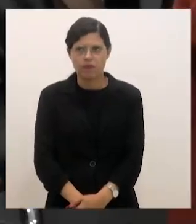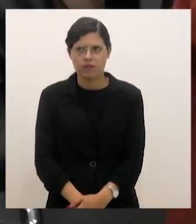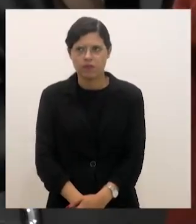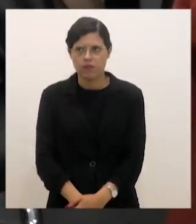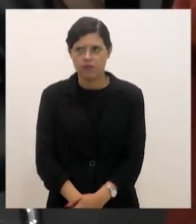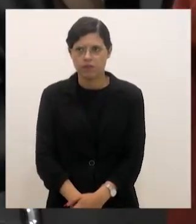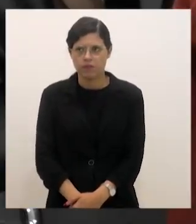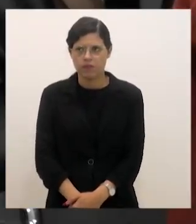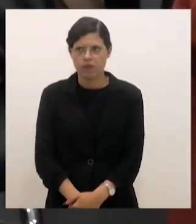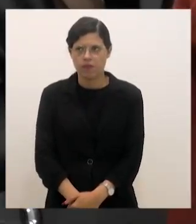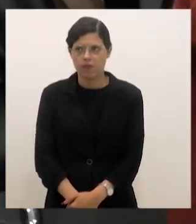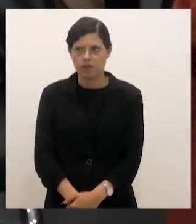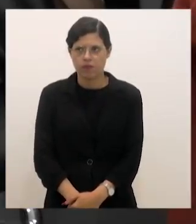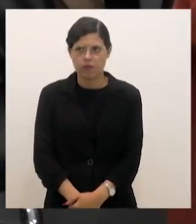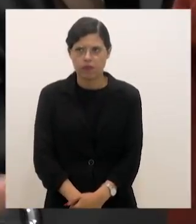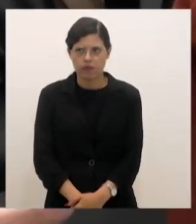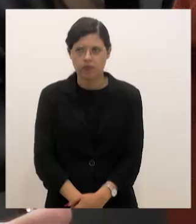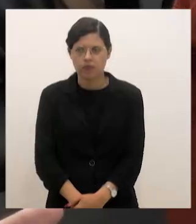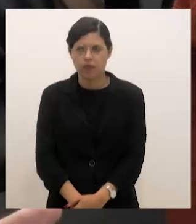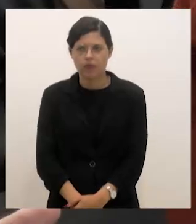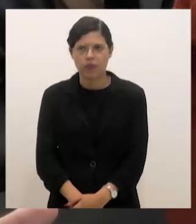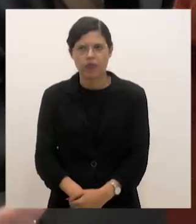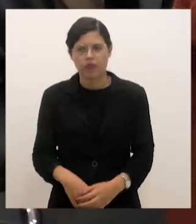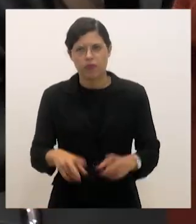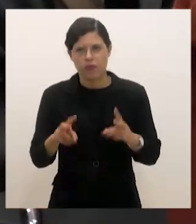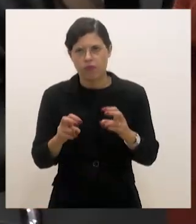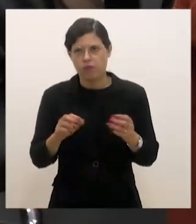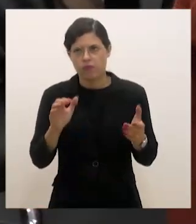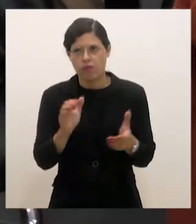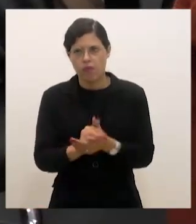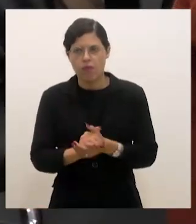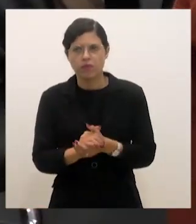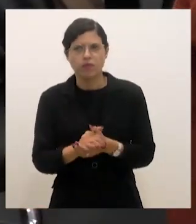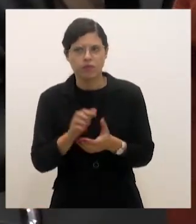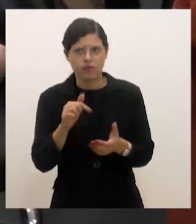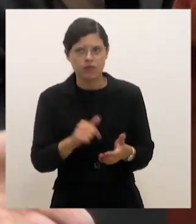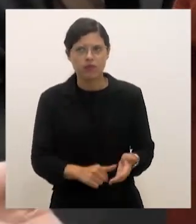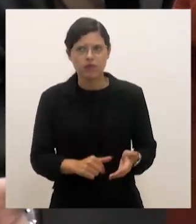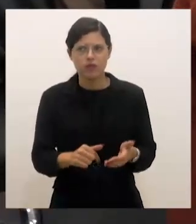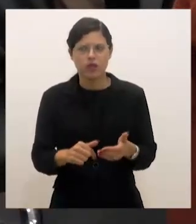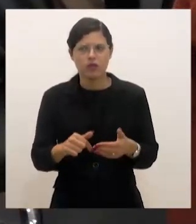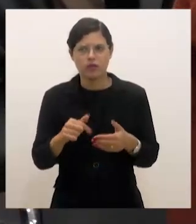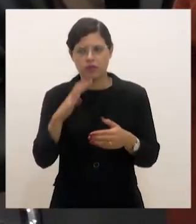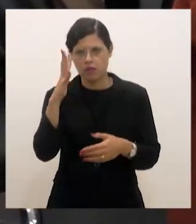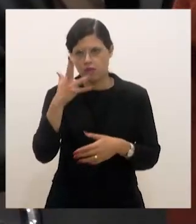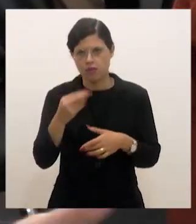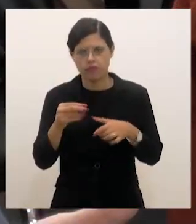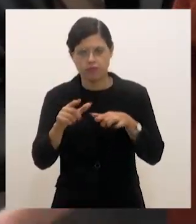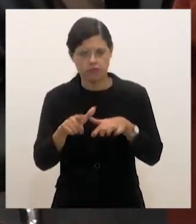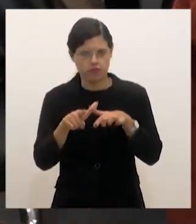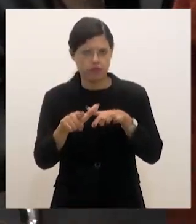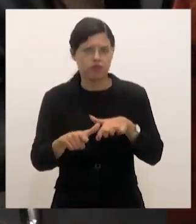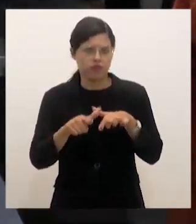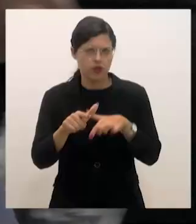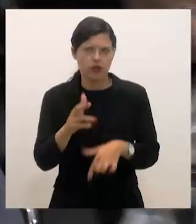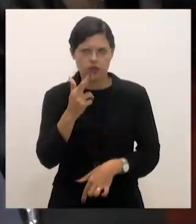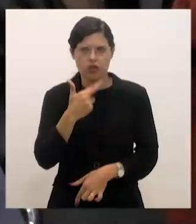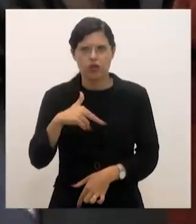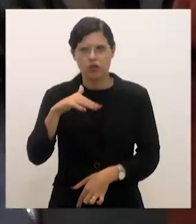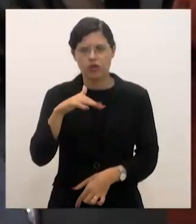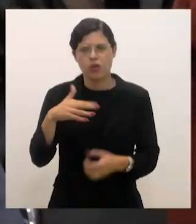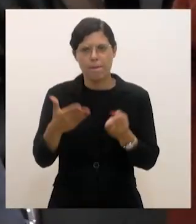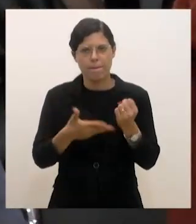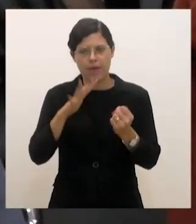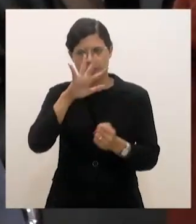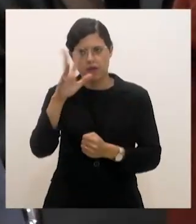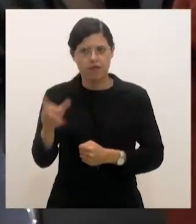termos os casamentos com efeito civil na Umbanda e no Candomblé, nas religiões, né, de matriz africana, é apenas uma